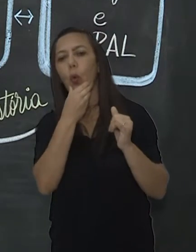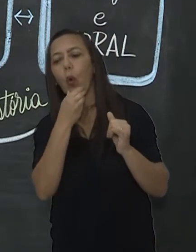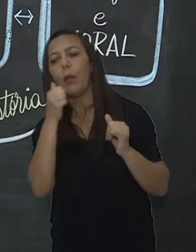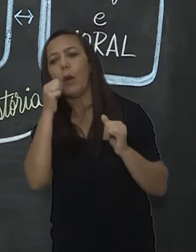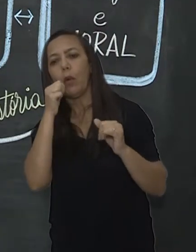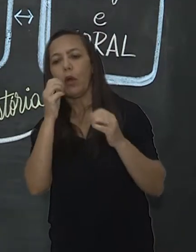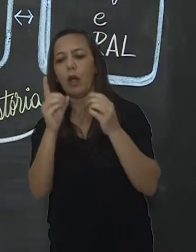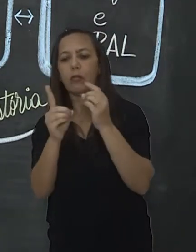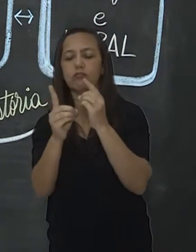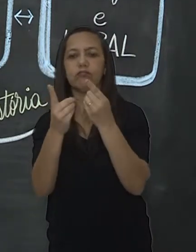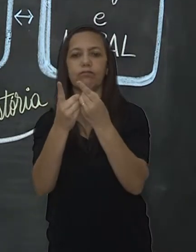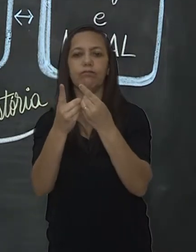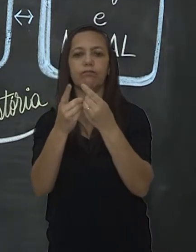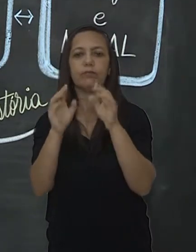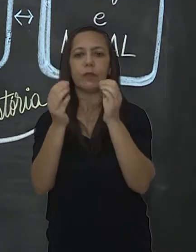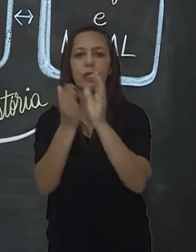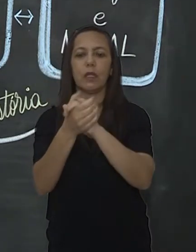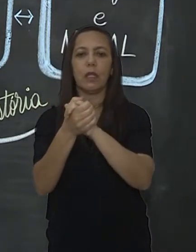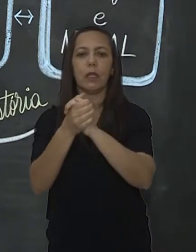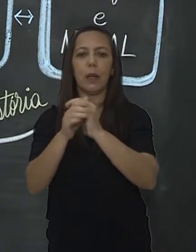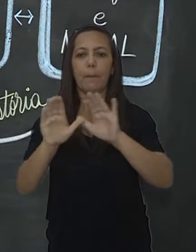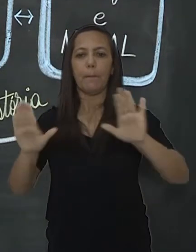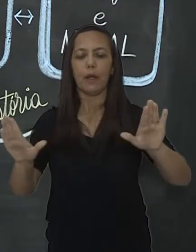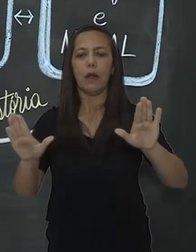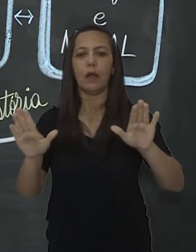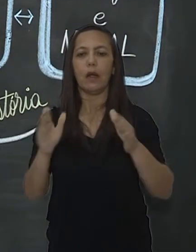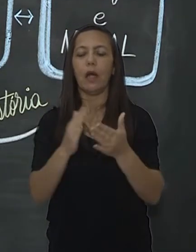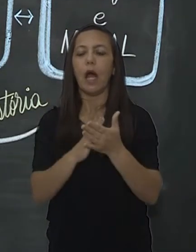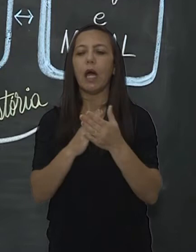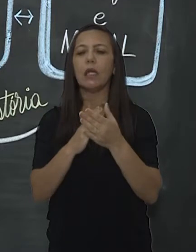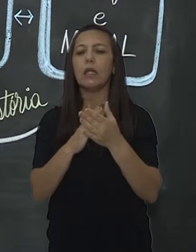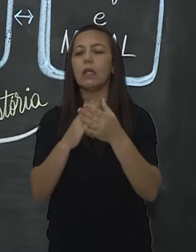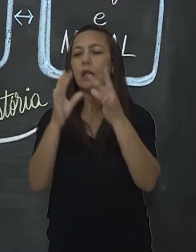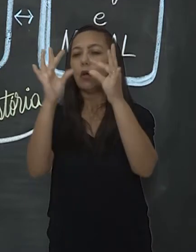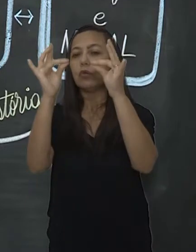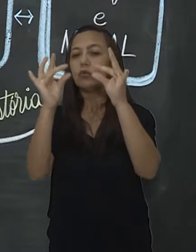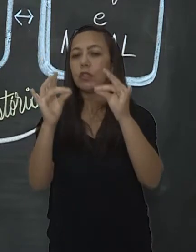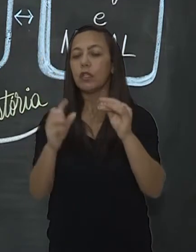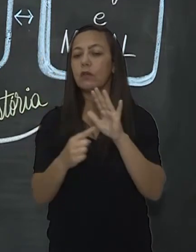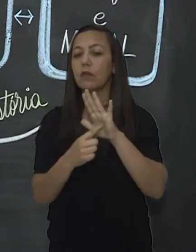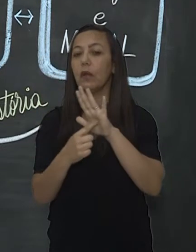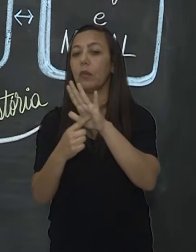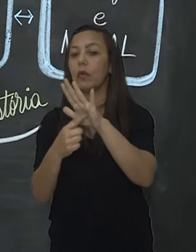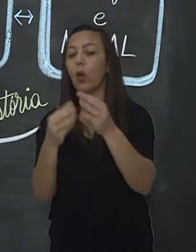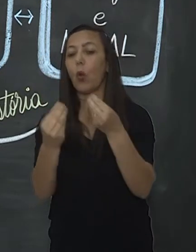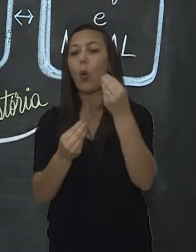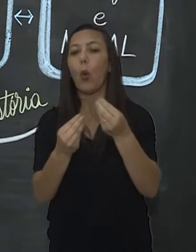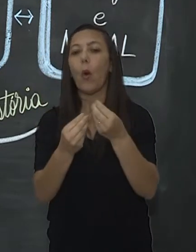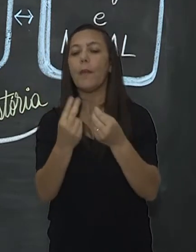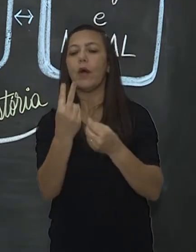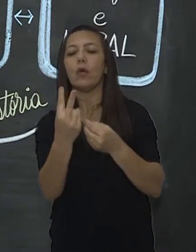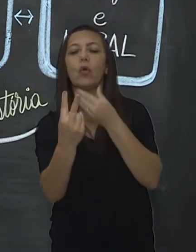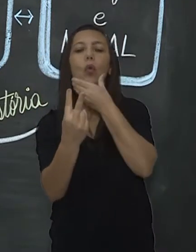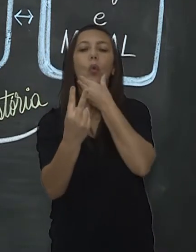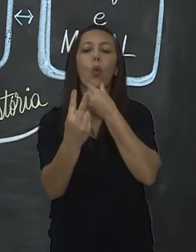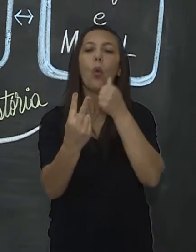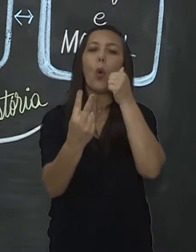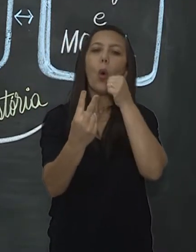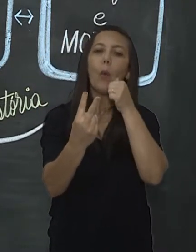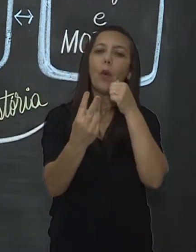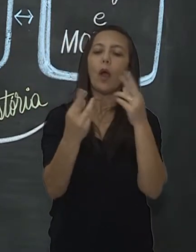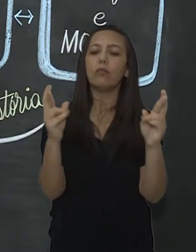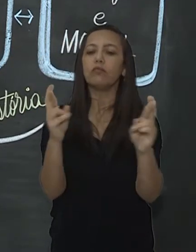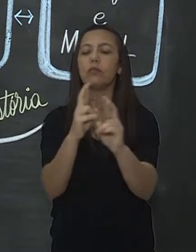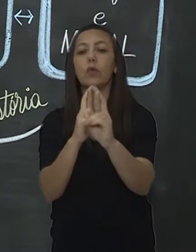separa. Então, a primeira cena, a situação inicial, vai descrever pra gente os primeiros parágrafos, como esse casal se relaciona, o que é que está acontecendo nessa